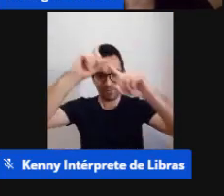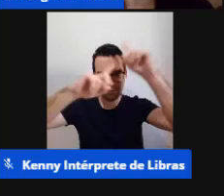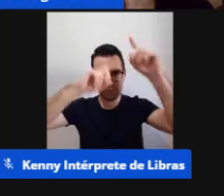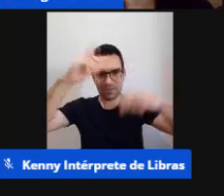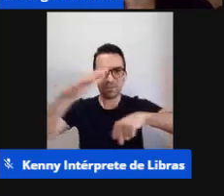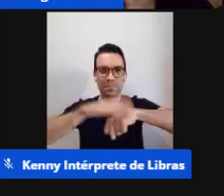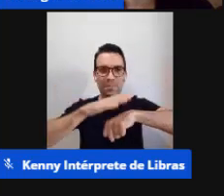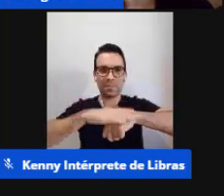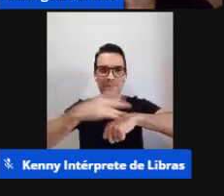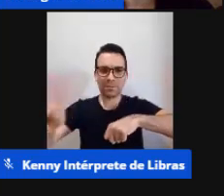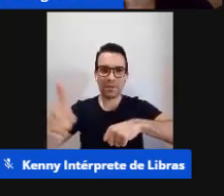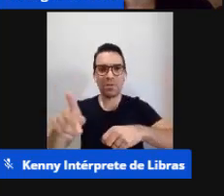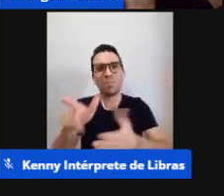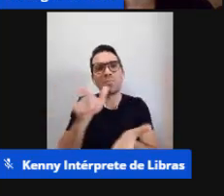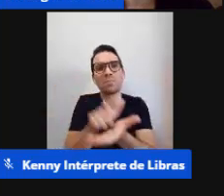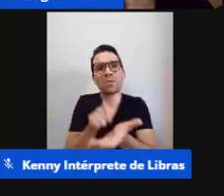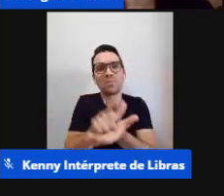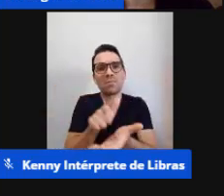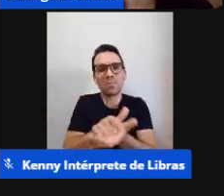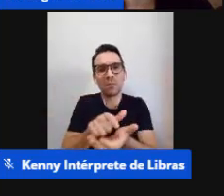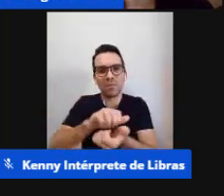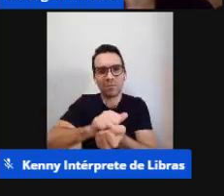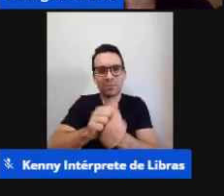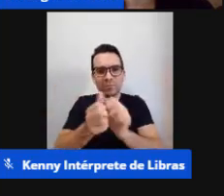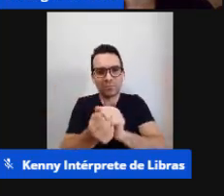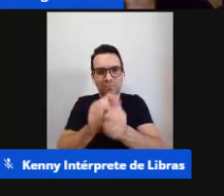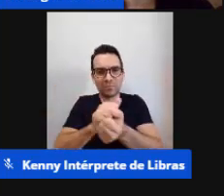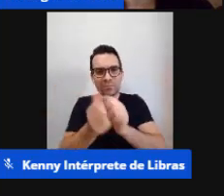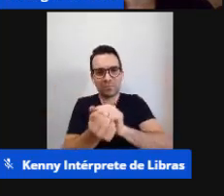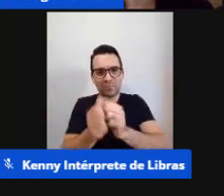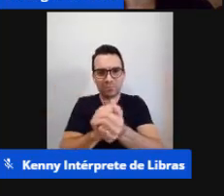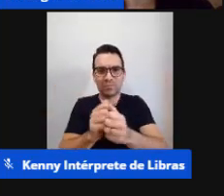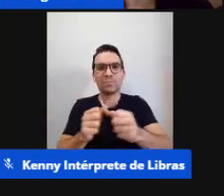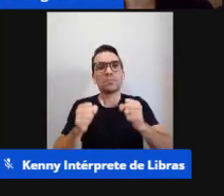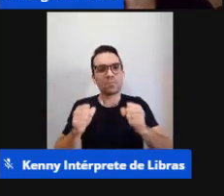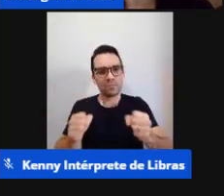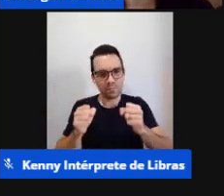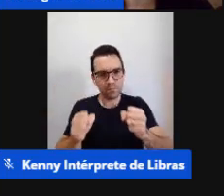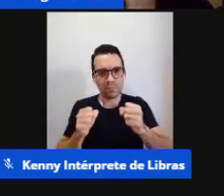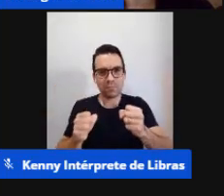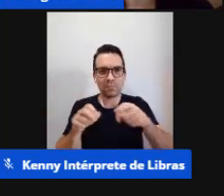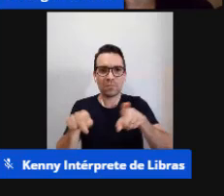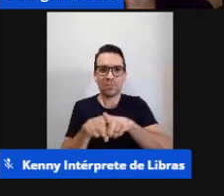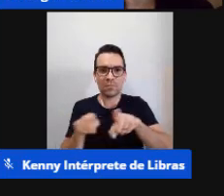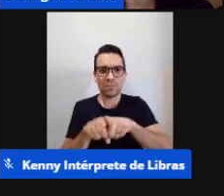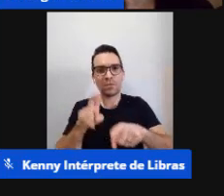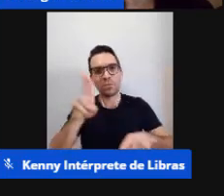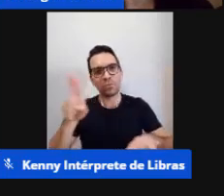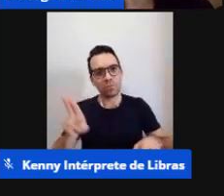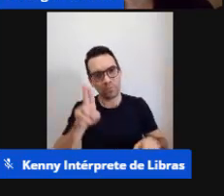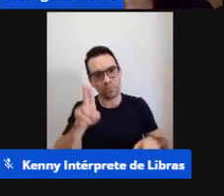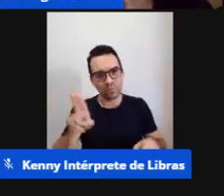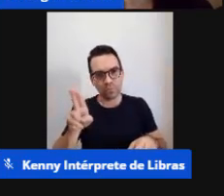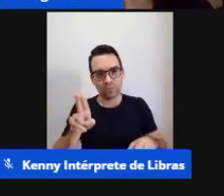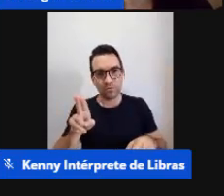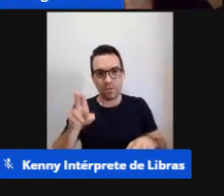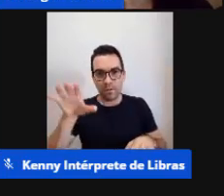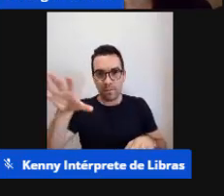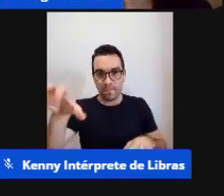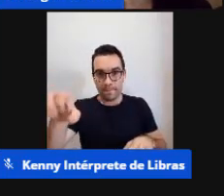papel. Já está trabalhando aqui motricidade fina. E ela vai pegar a bolinha e